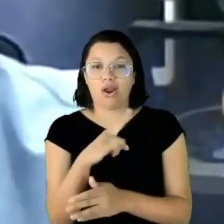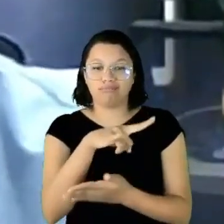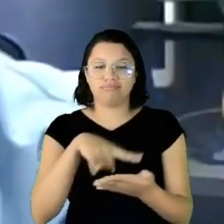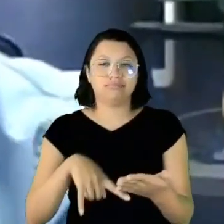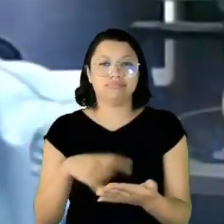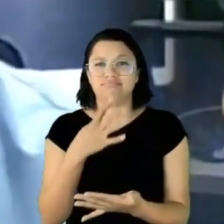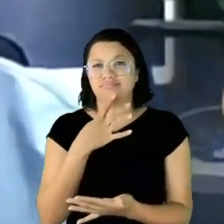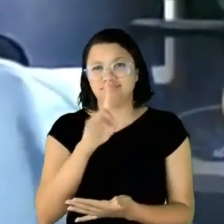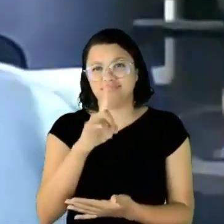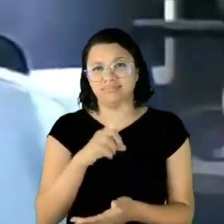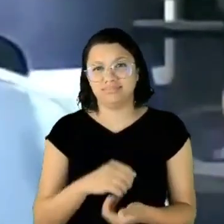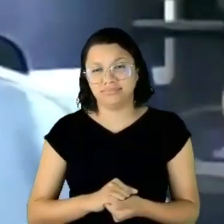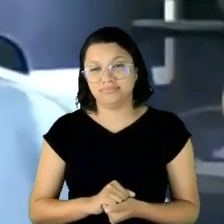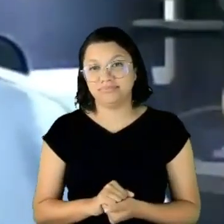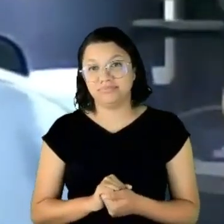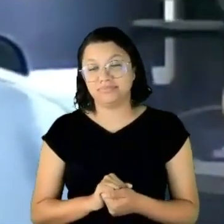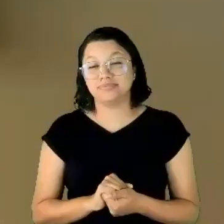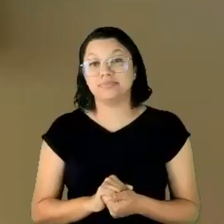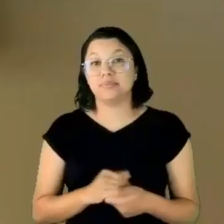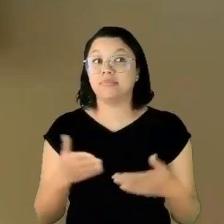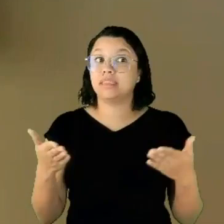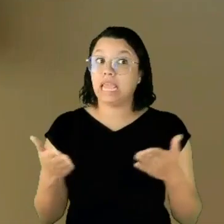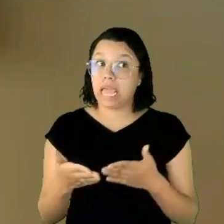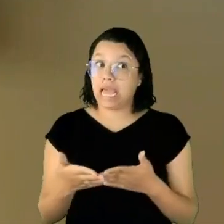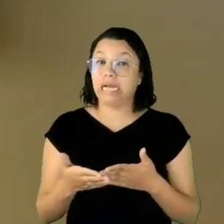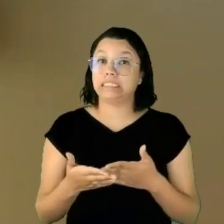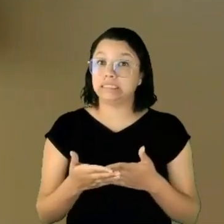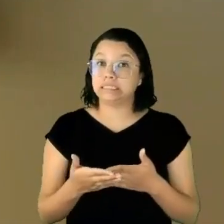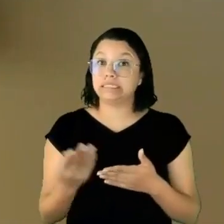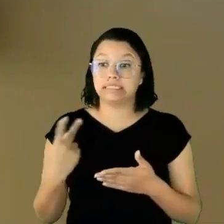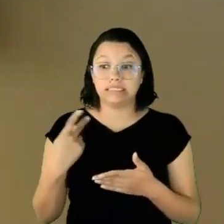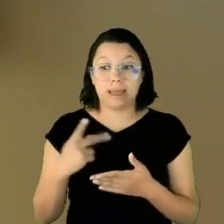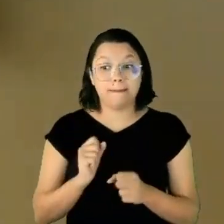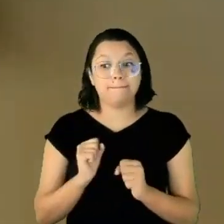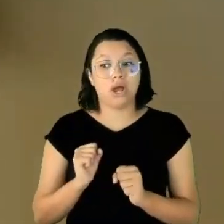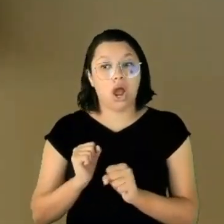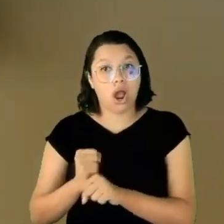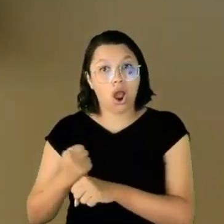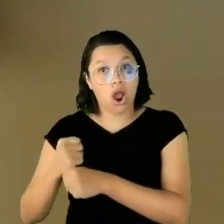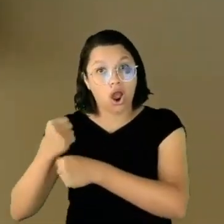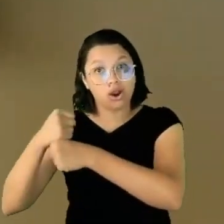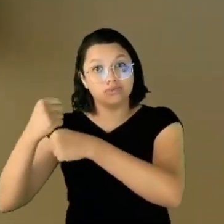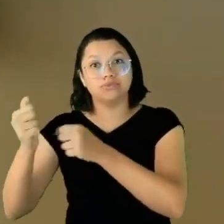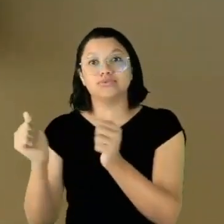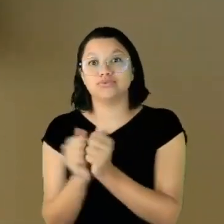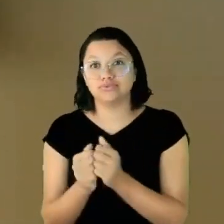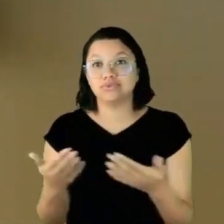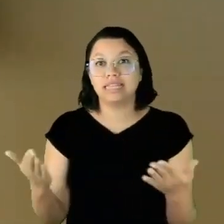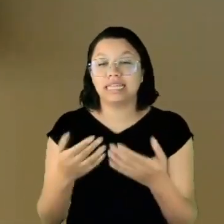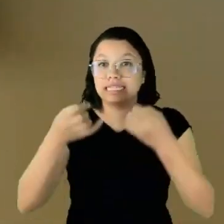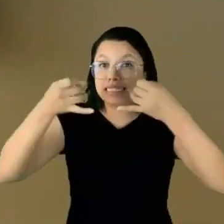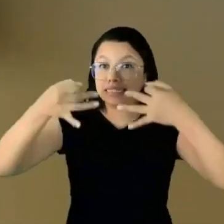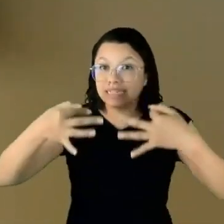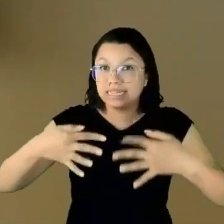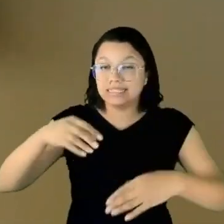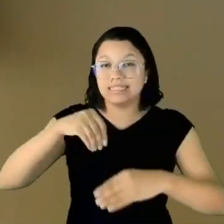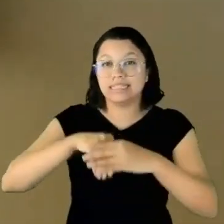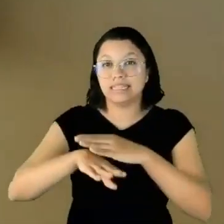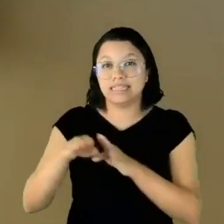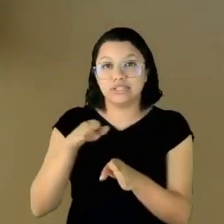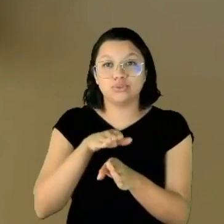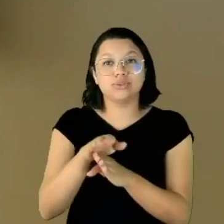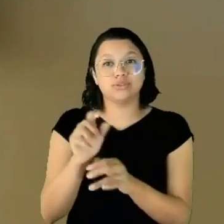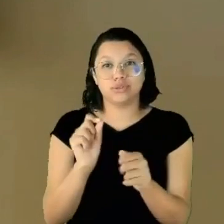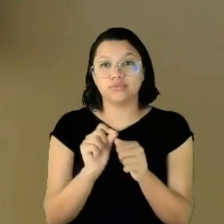que eu desconheço isso é uma coisa que nós podemos vamos dizer construir juntos esses tutoriais dentro